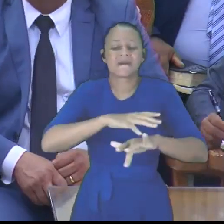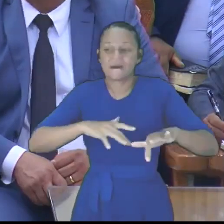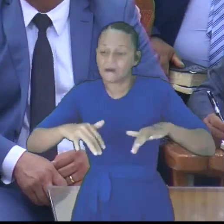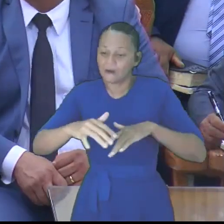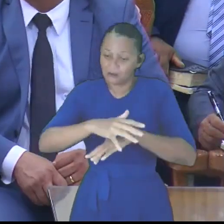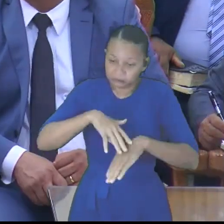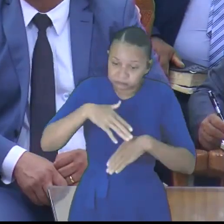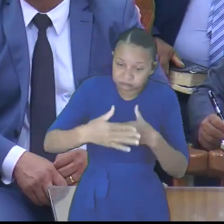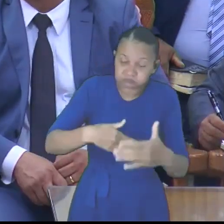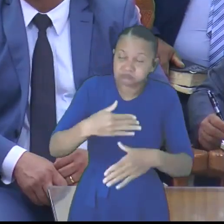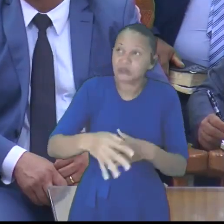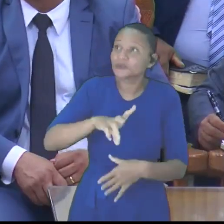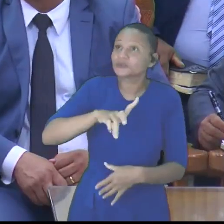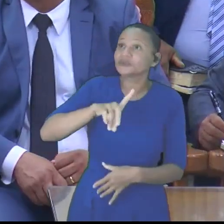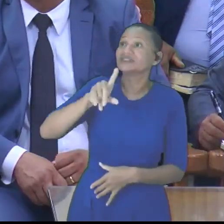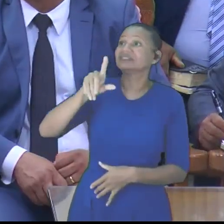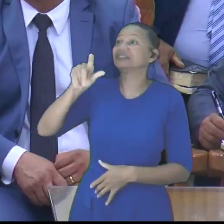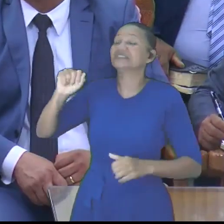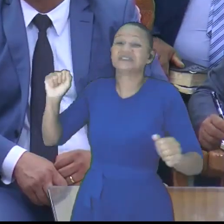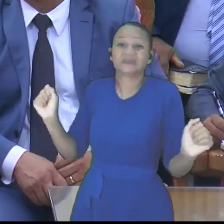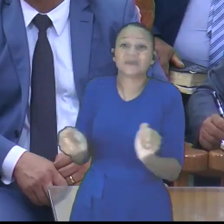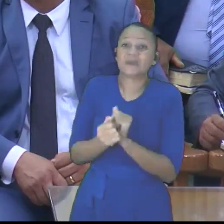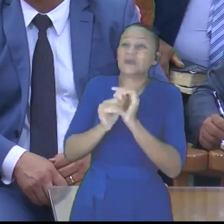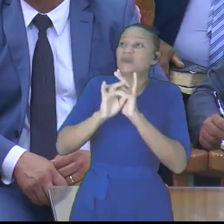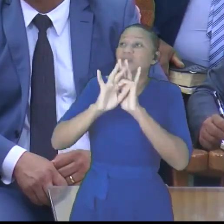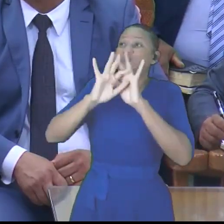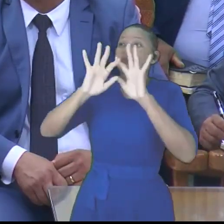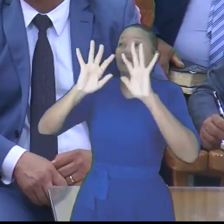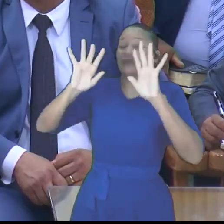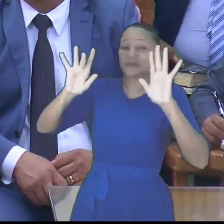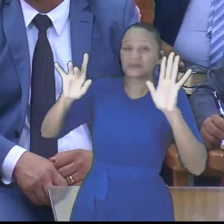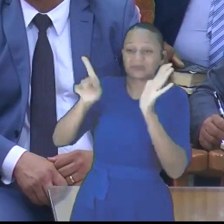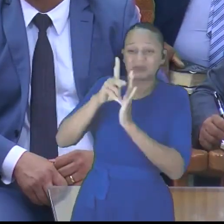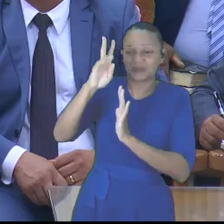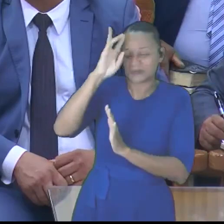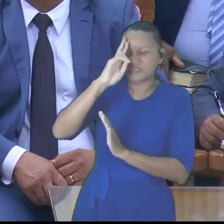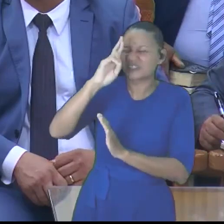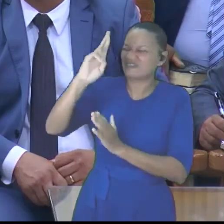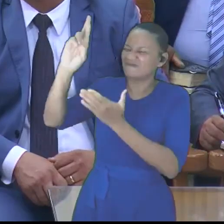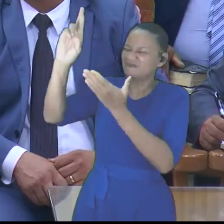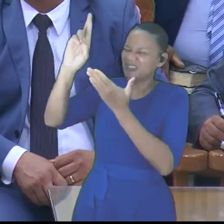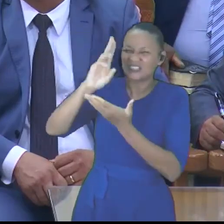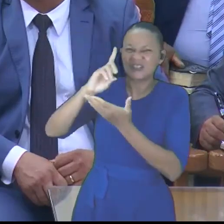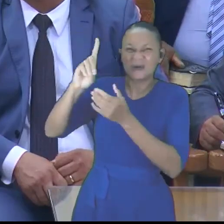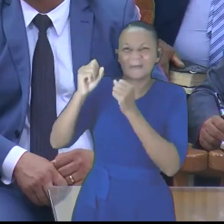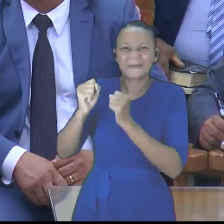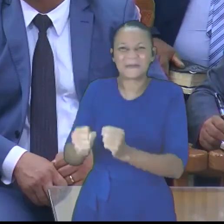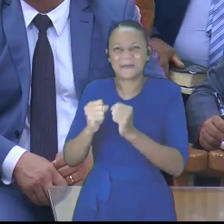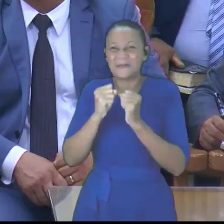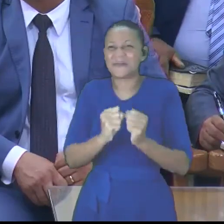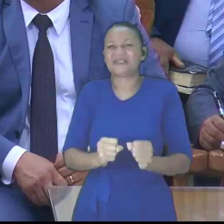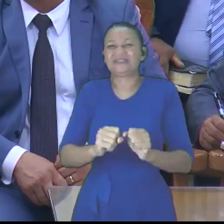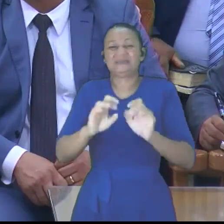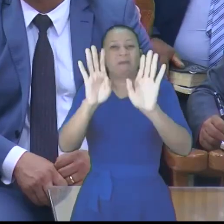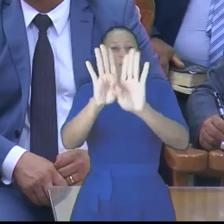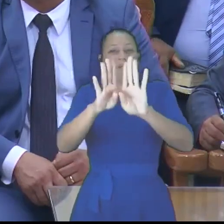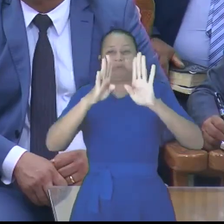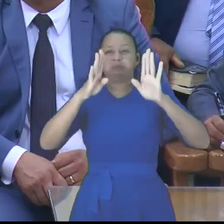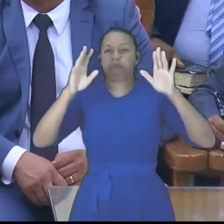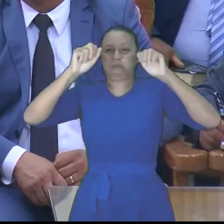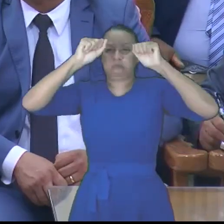aproximando o grande e glorioso dia do Senhor, Deus é poderoso para abrir a comporta maior.